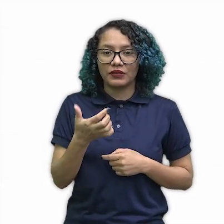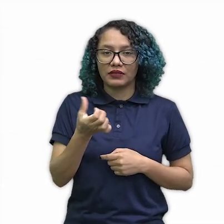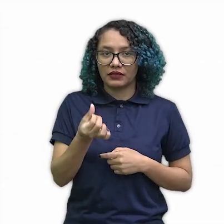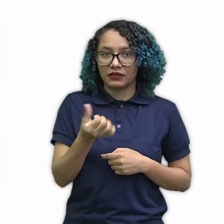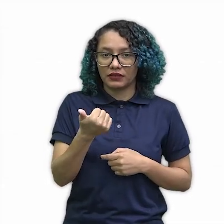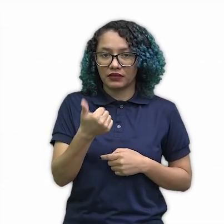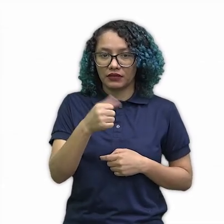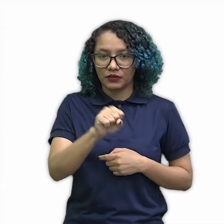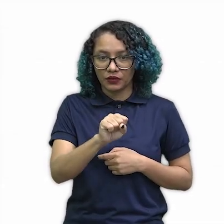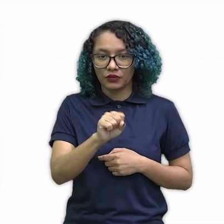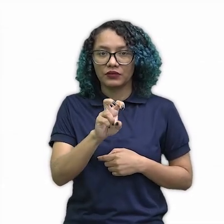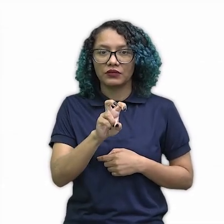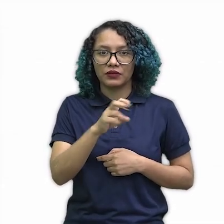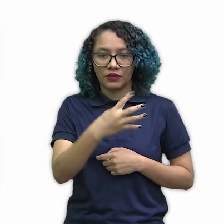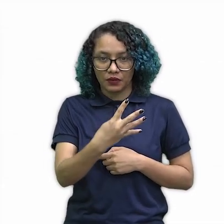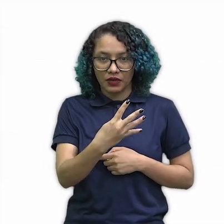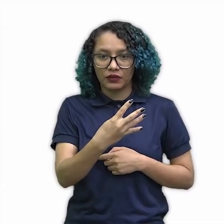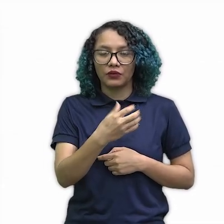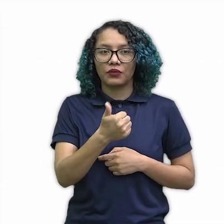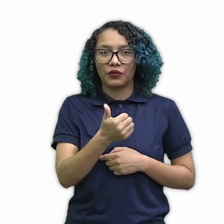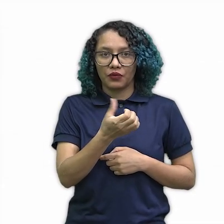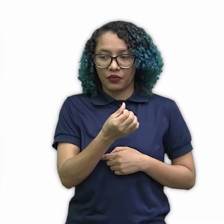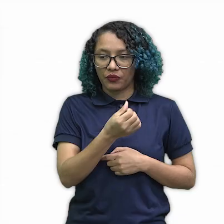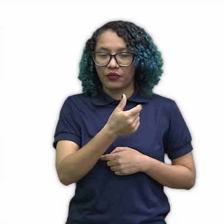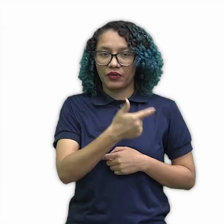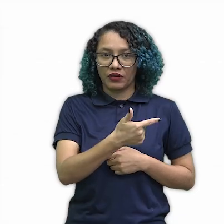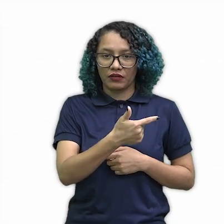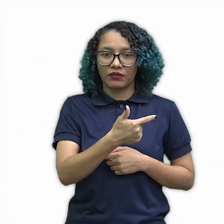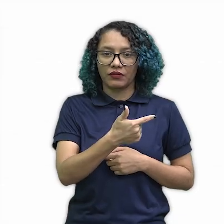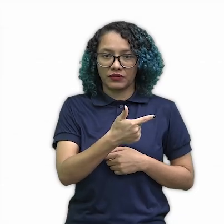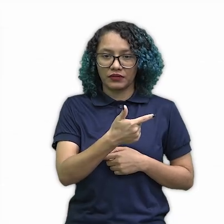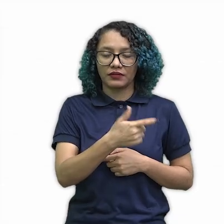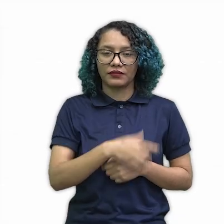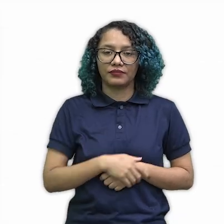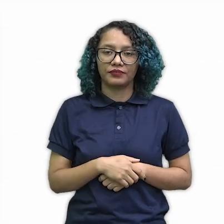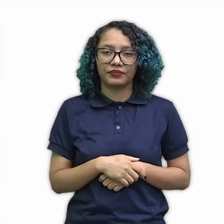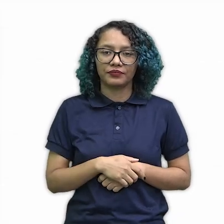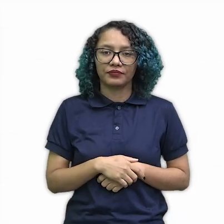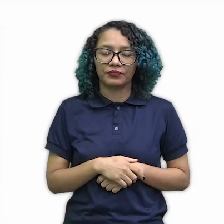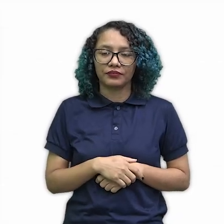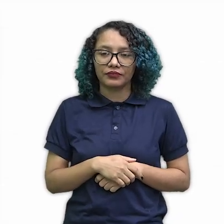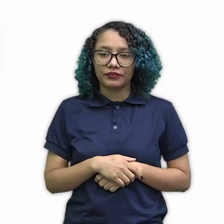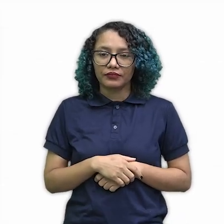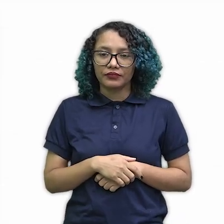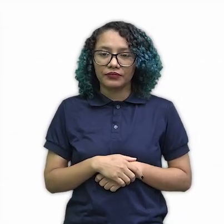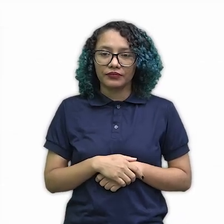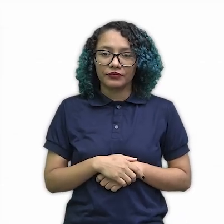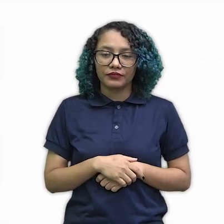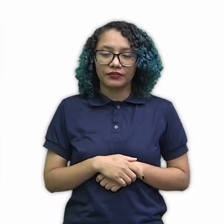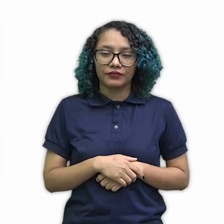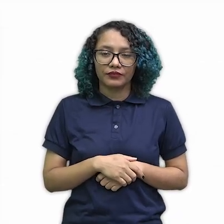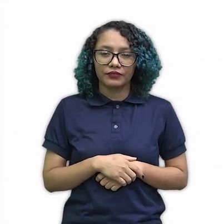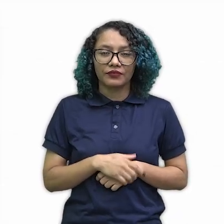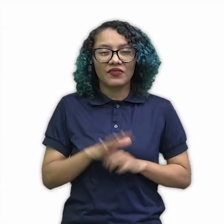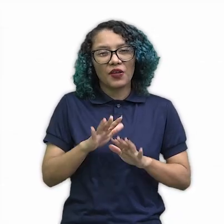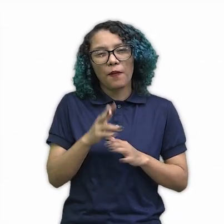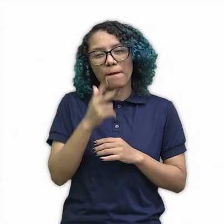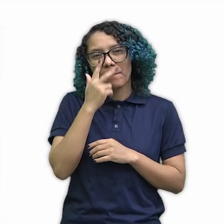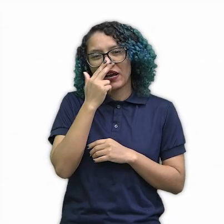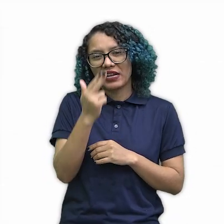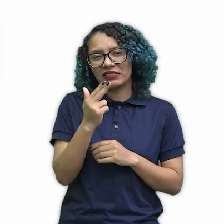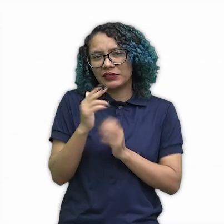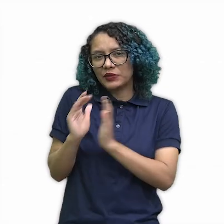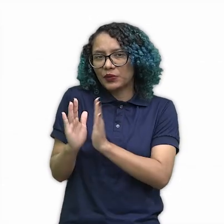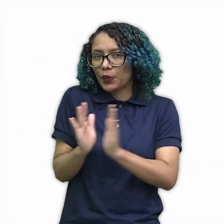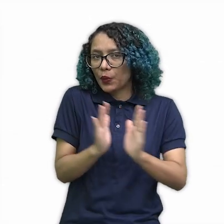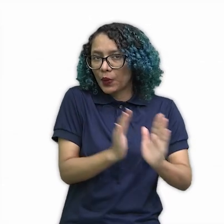2, 6, 18, 54 e 162. A princípio, né, parece que não é